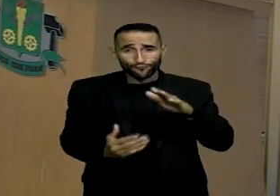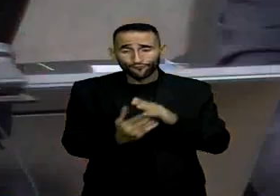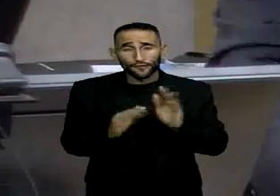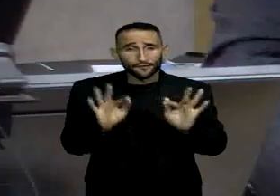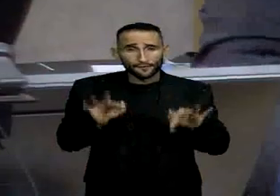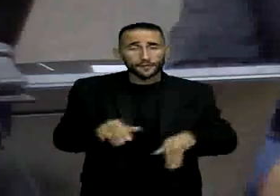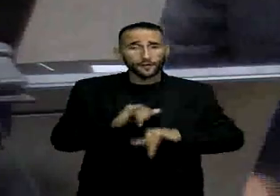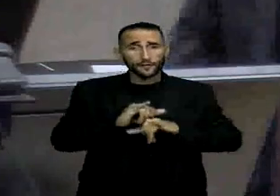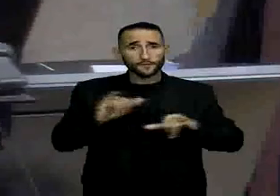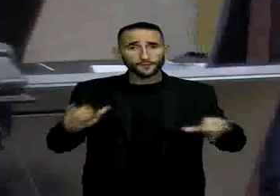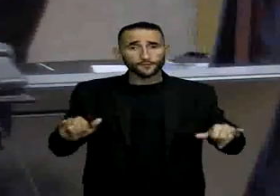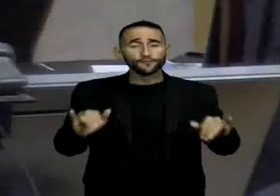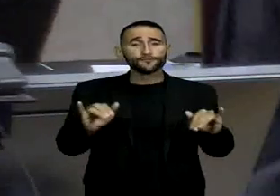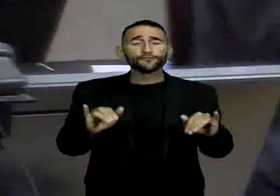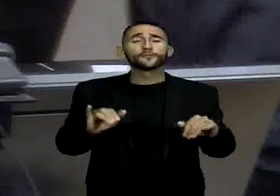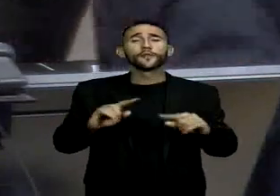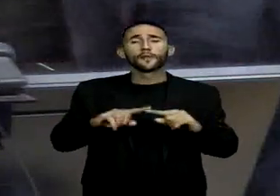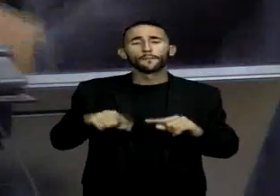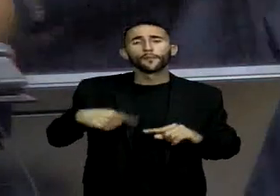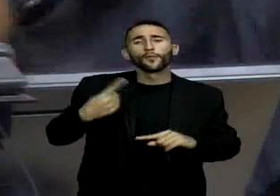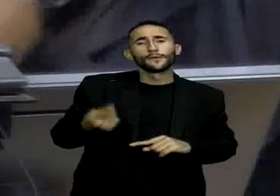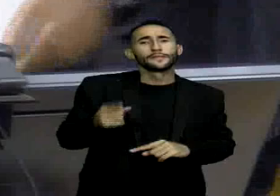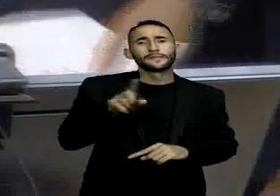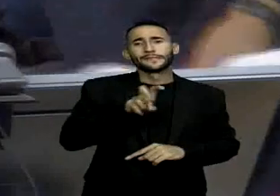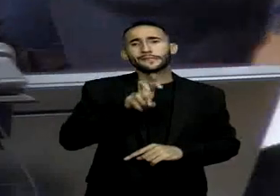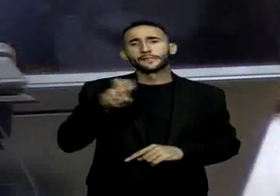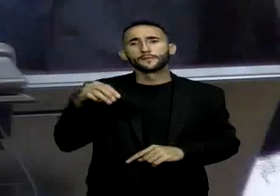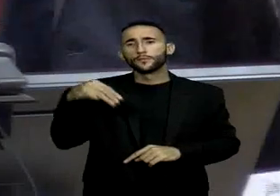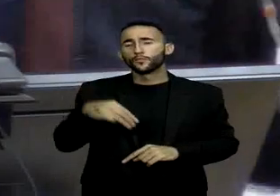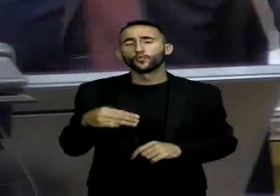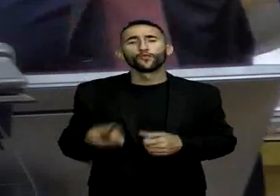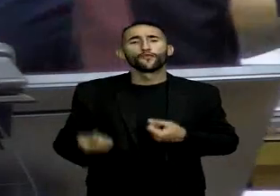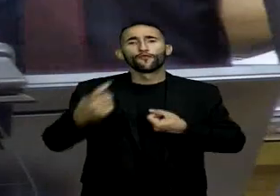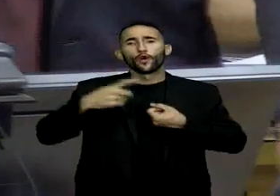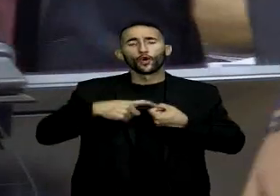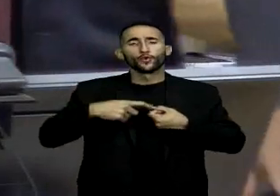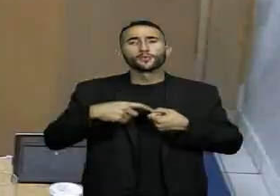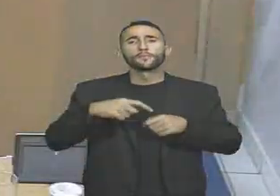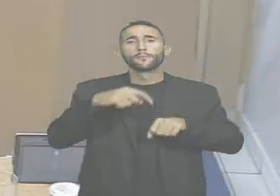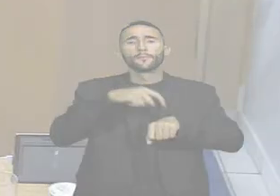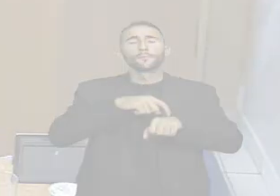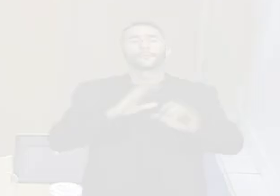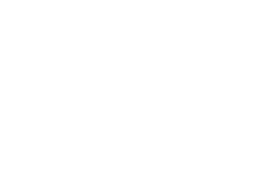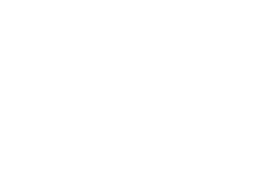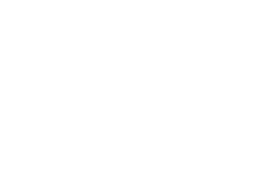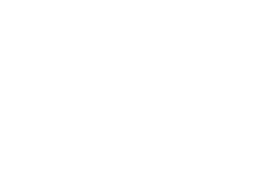do expediente. Dentro de 15 minutos, voltaremos à sessão da ordem do dia.